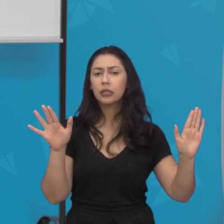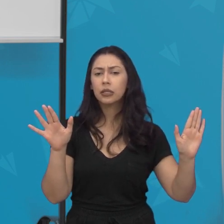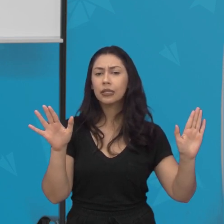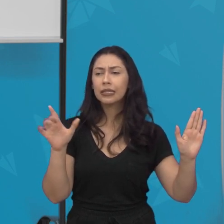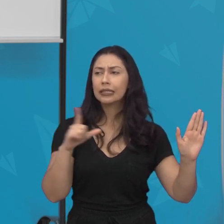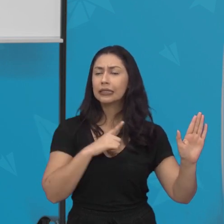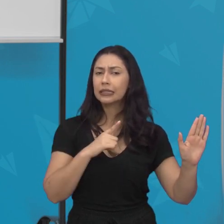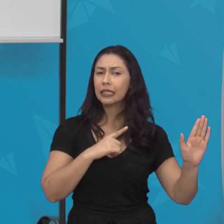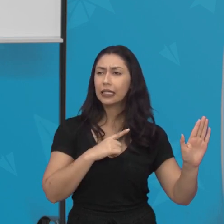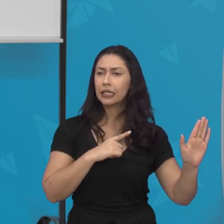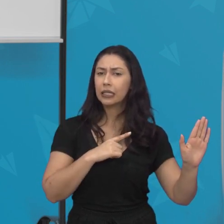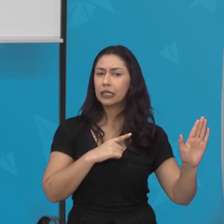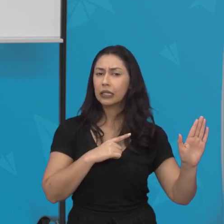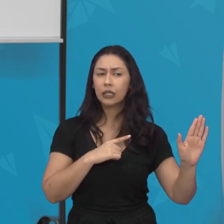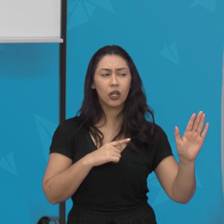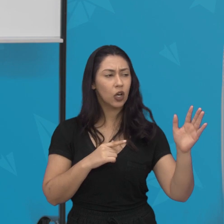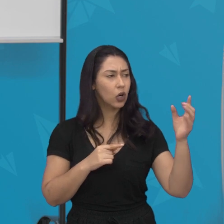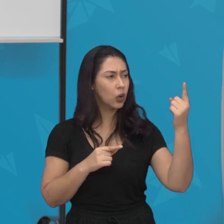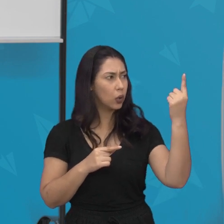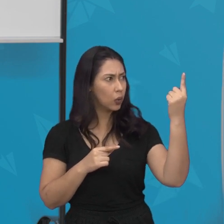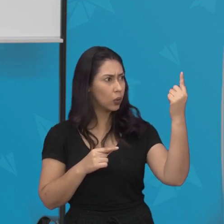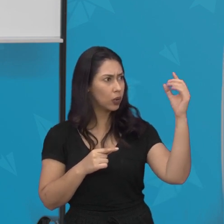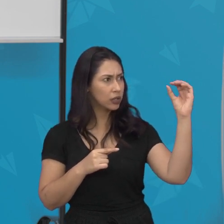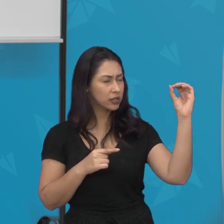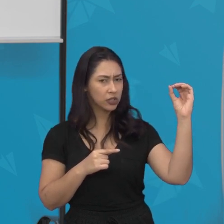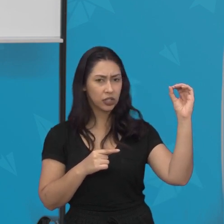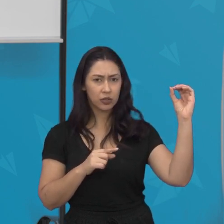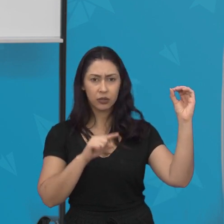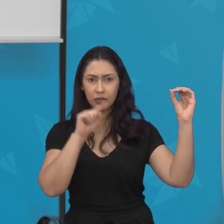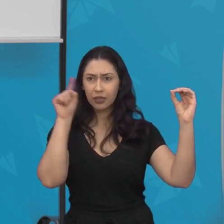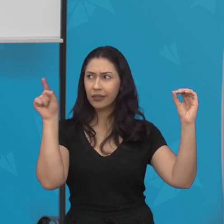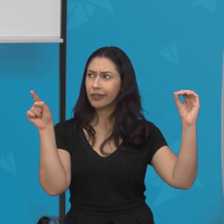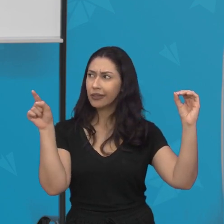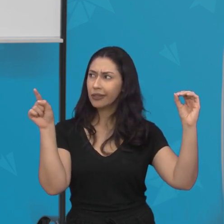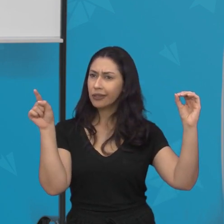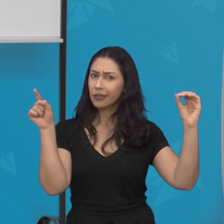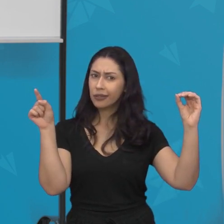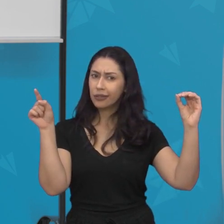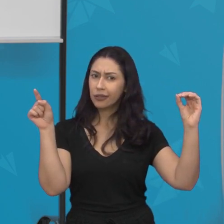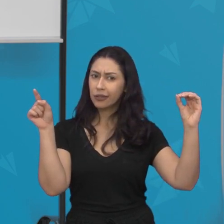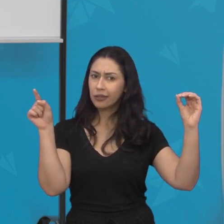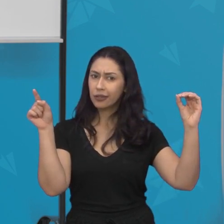nós temos um oxigênio daquele lado, né? Então o oxigênio aqui que não está sendo